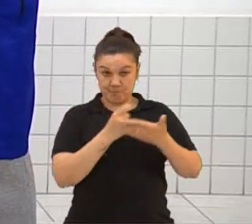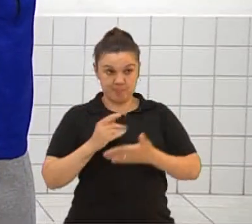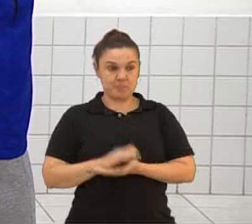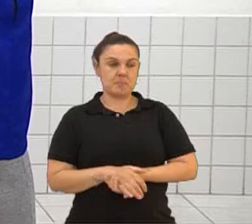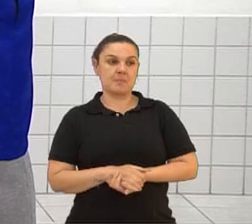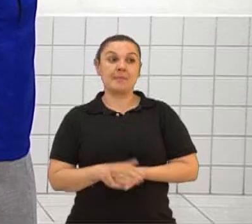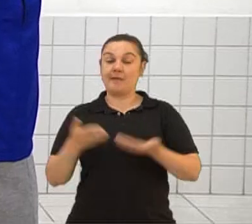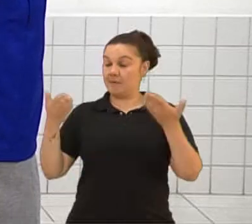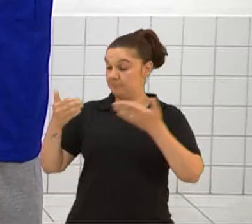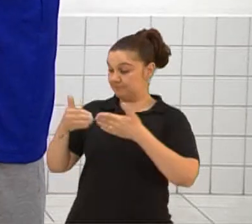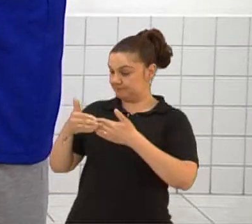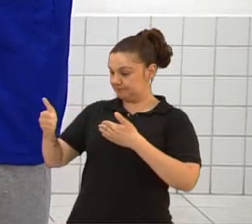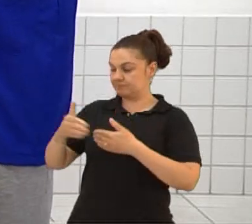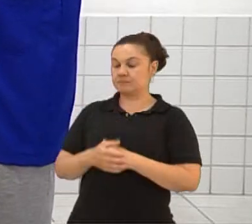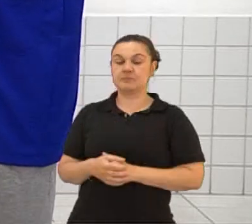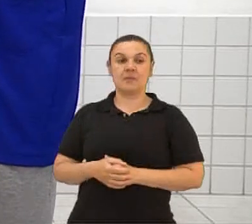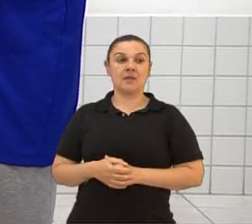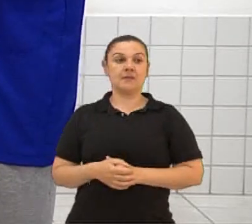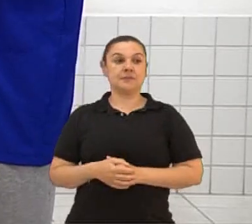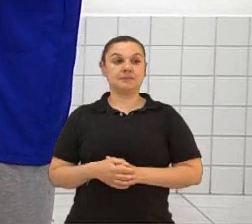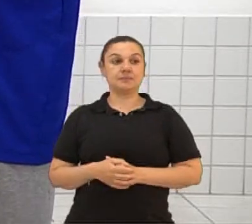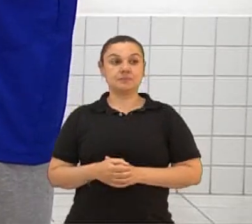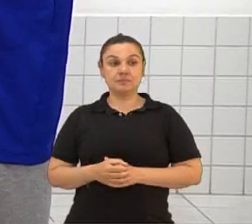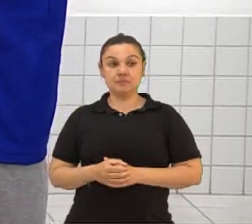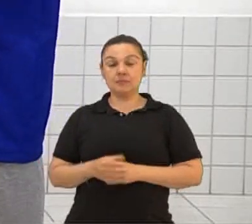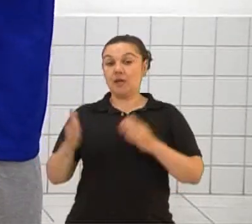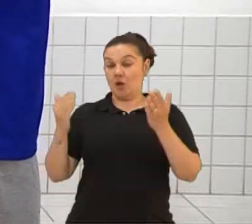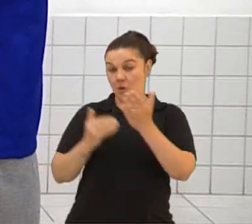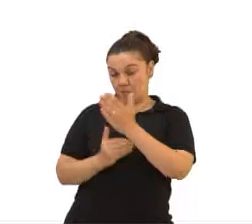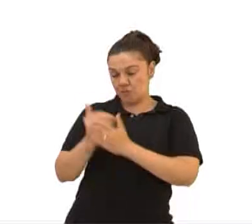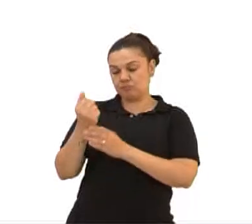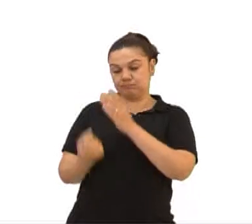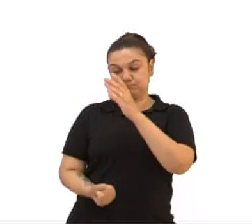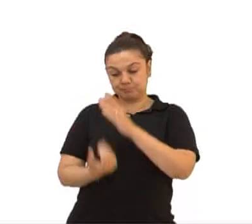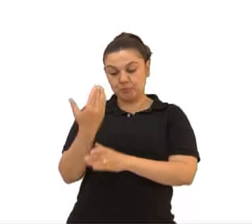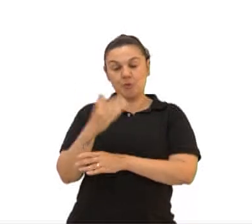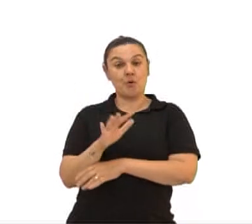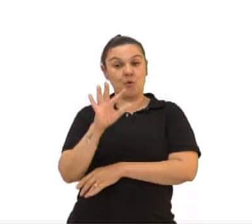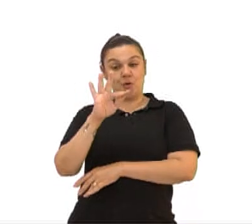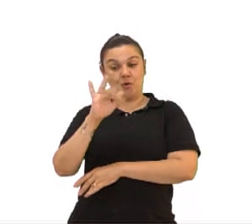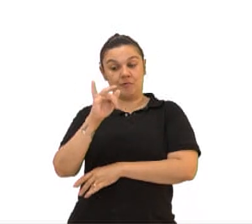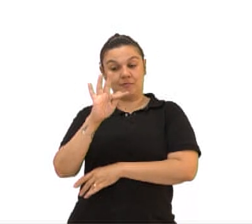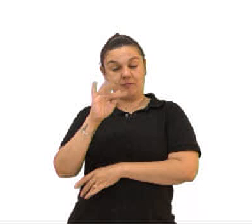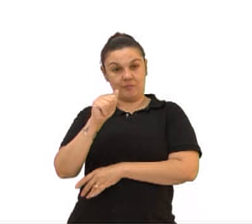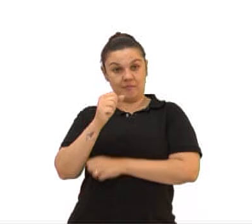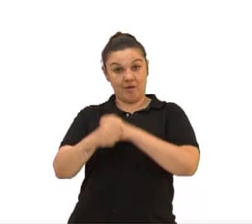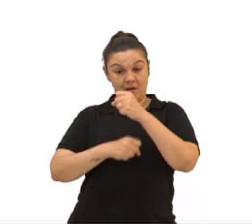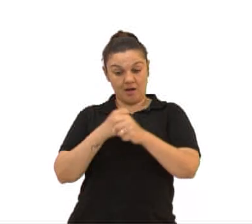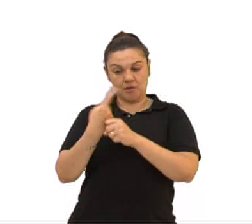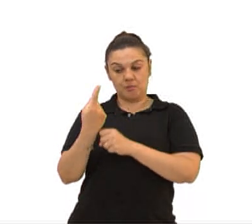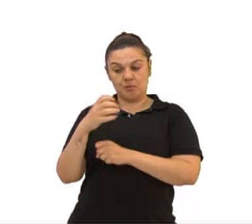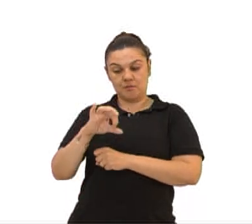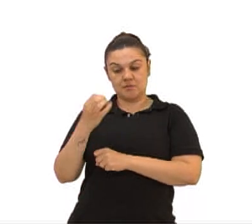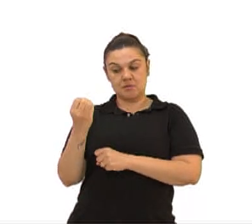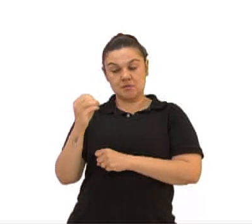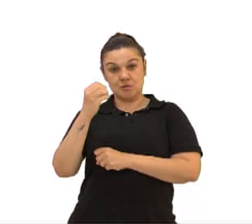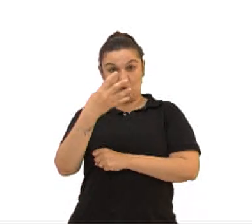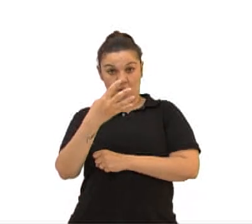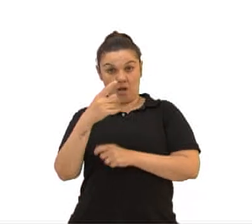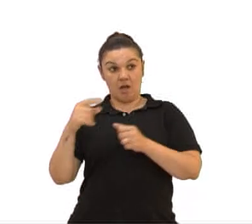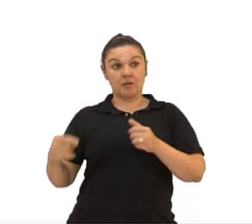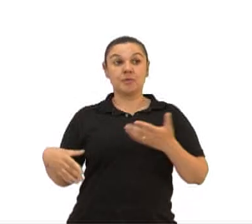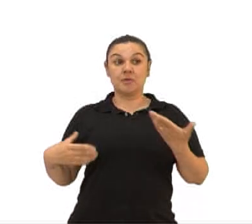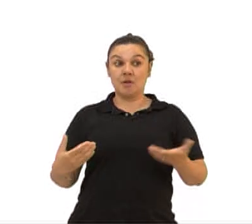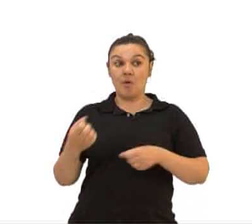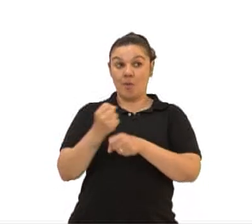professor, dando sequência. Então aí surgiu a FIFA, né, que a gente já falou em 1904. Em 1930 tivemos a primeira Copa